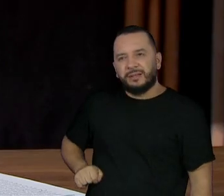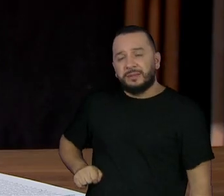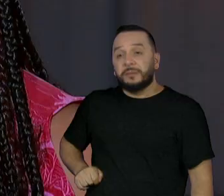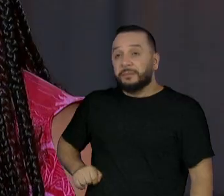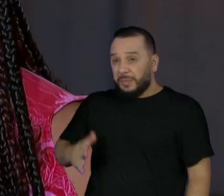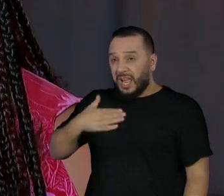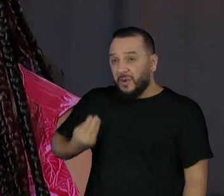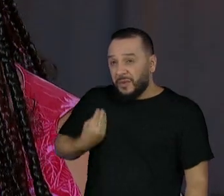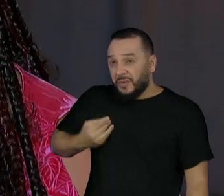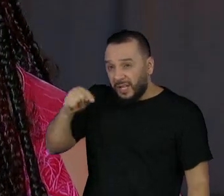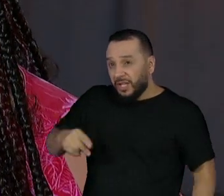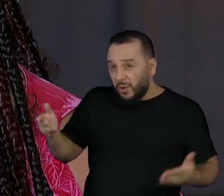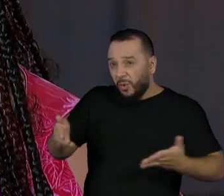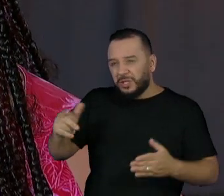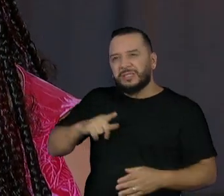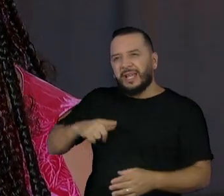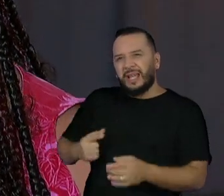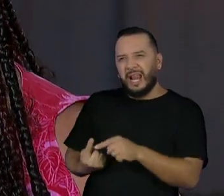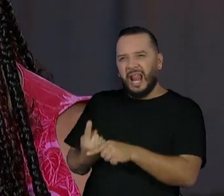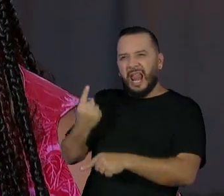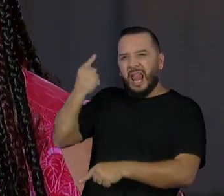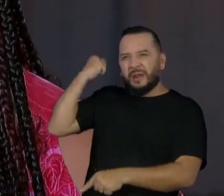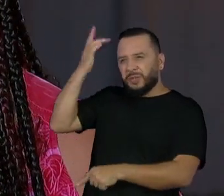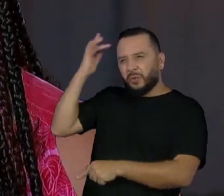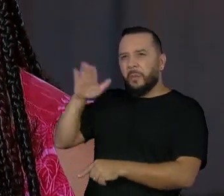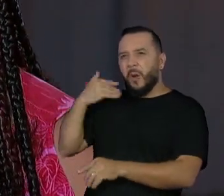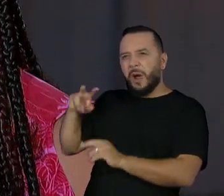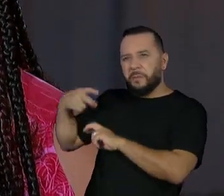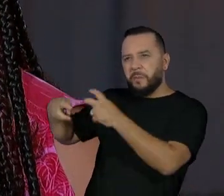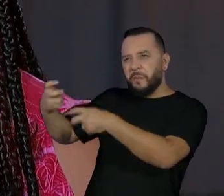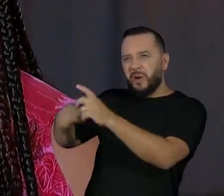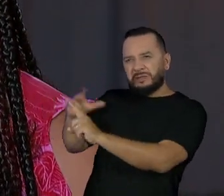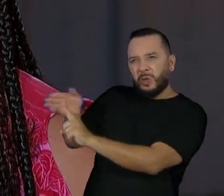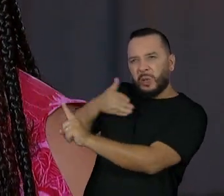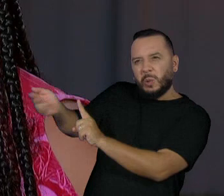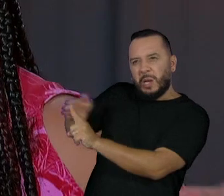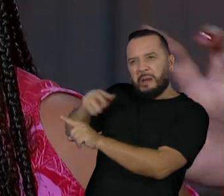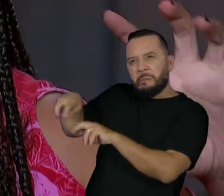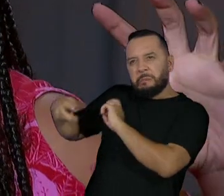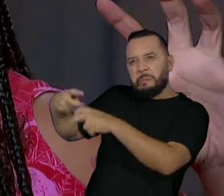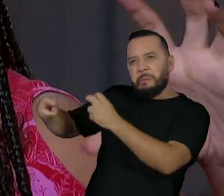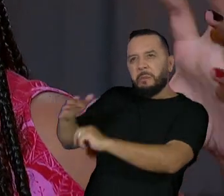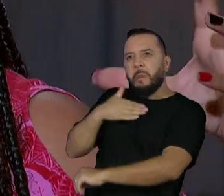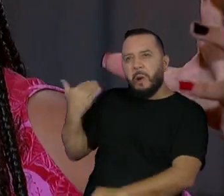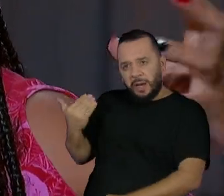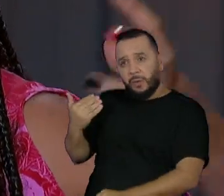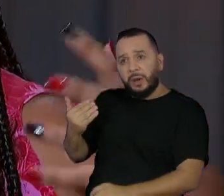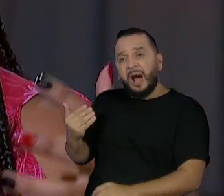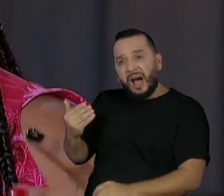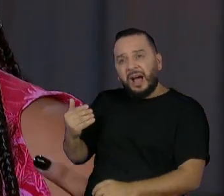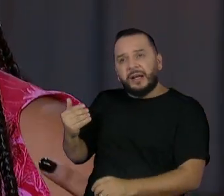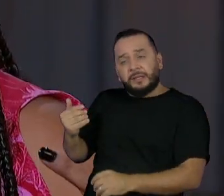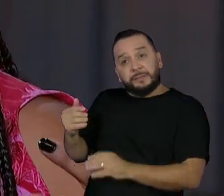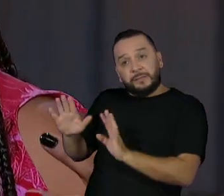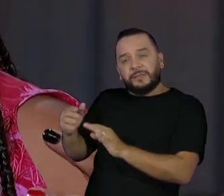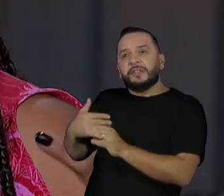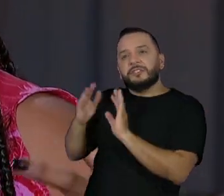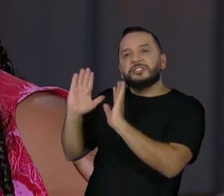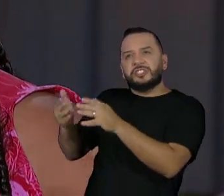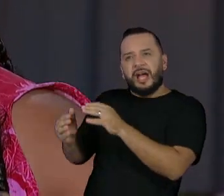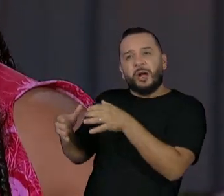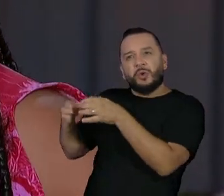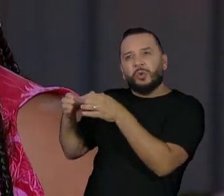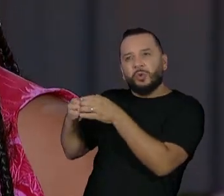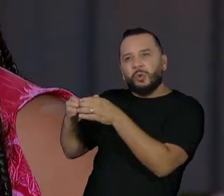hoje, muitas pessoas morreram, muitas pessoas foram torturadas. E esse grupo, né, de ancestrais, eles